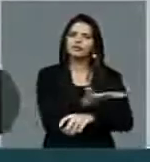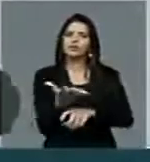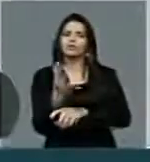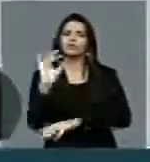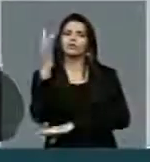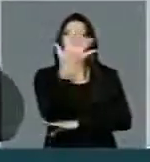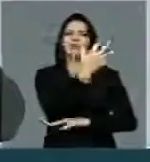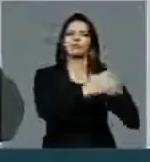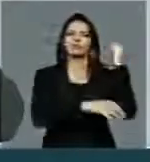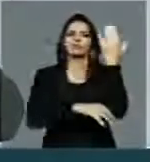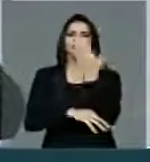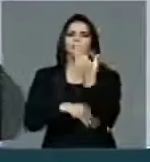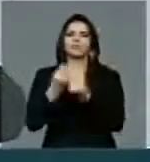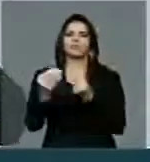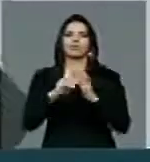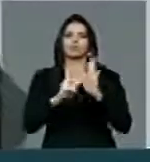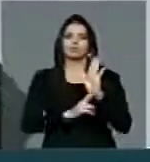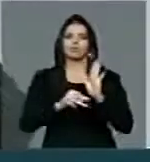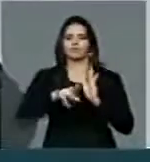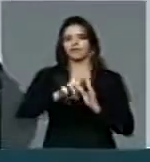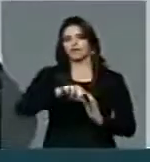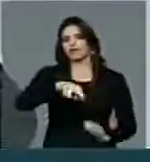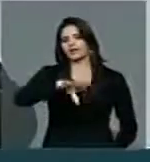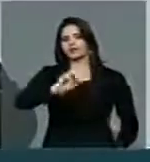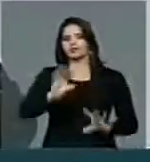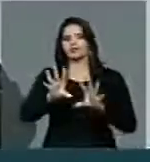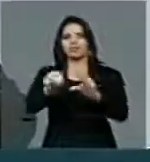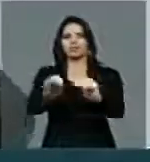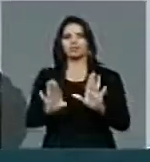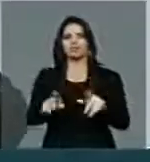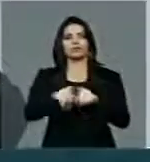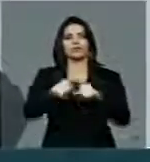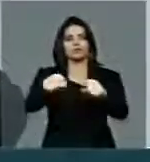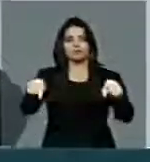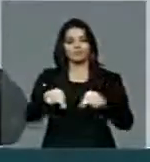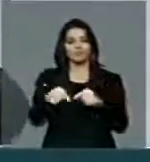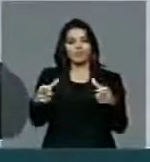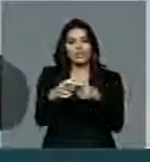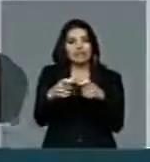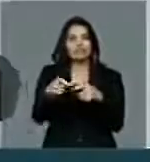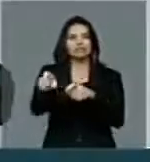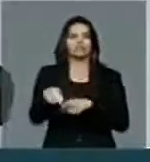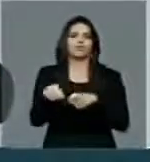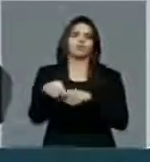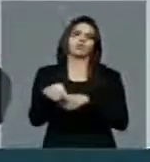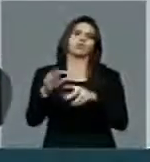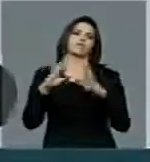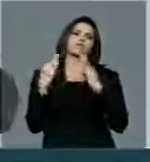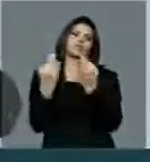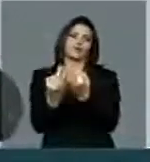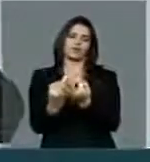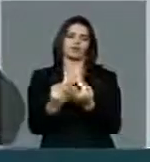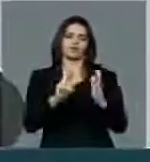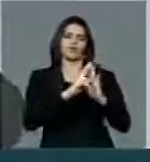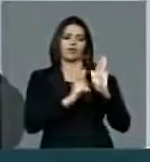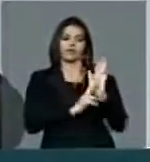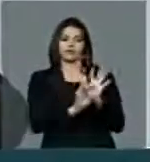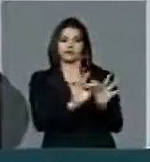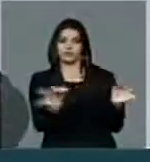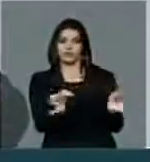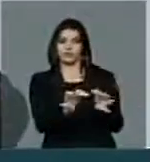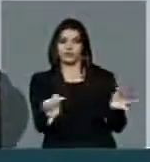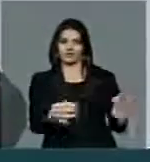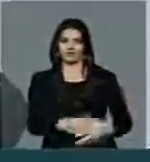novos regulamentos de manejo, inclusive para a pequena propriedade, da agricultura familiar, regras